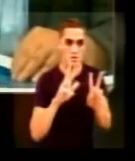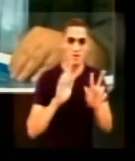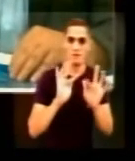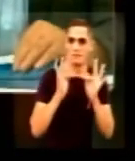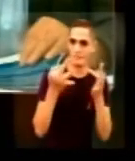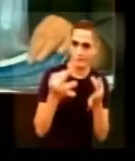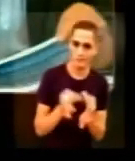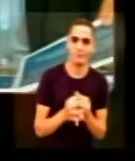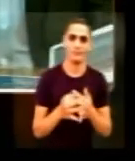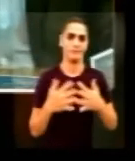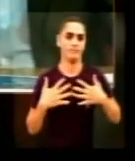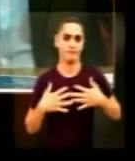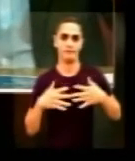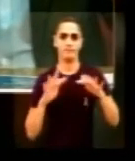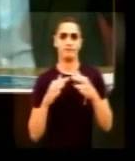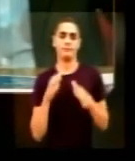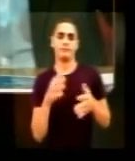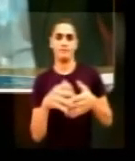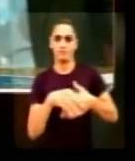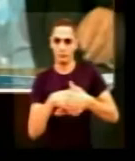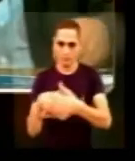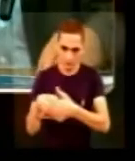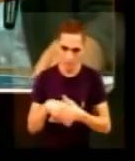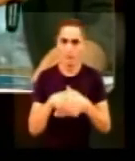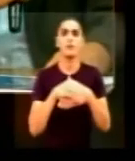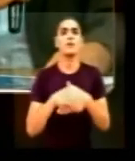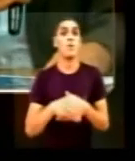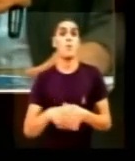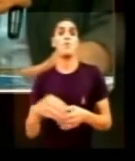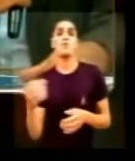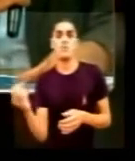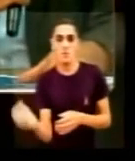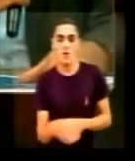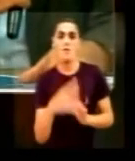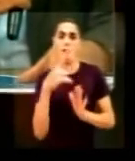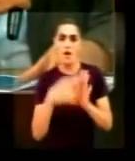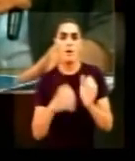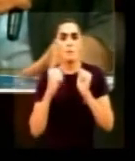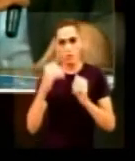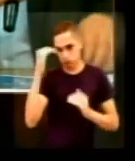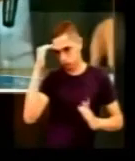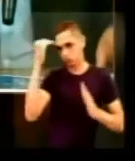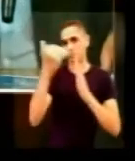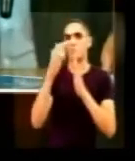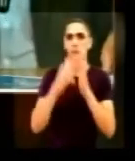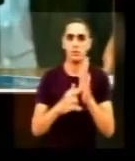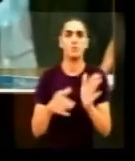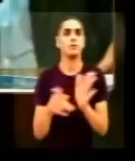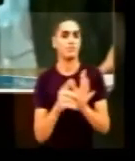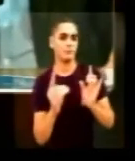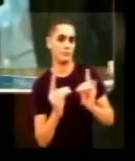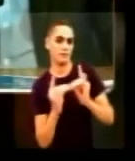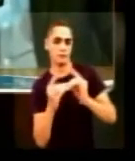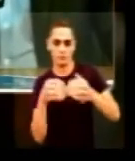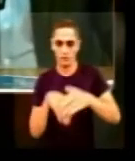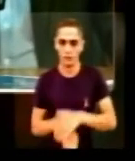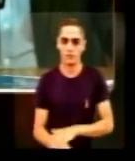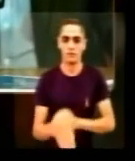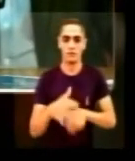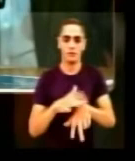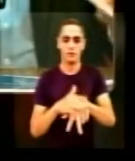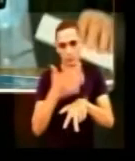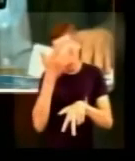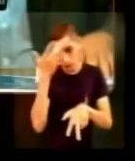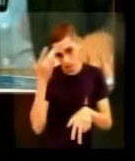seguida para o sepultamento dos pacientes. Uma outra coisa que nós gostaríamos de